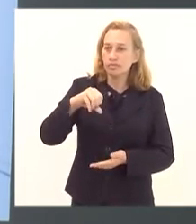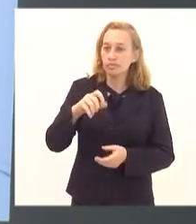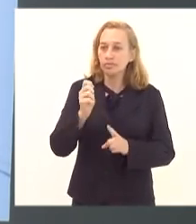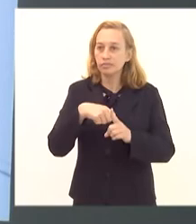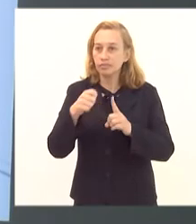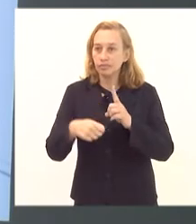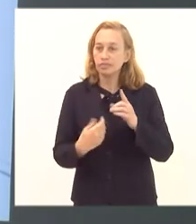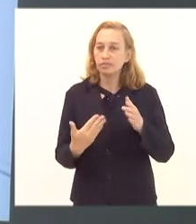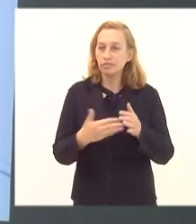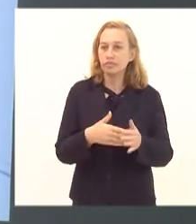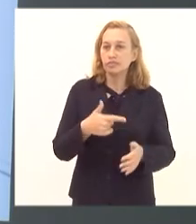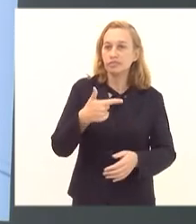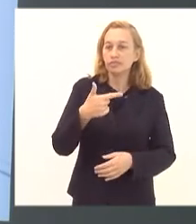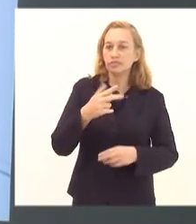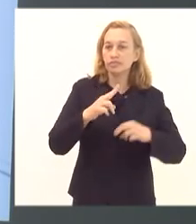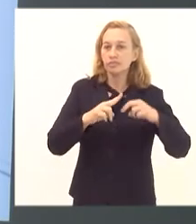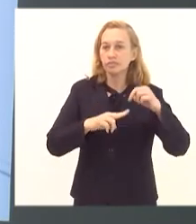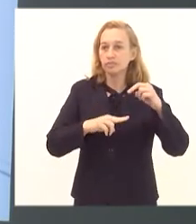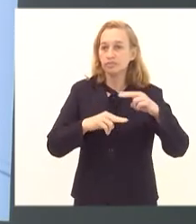julho de